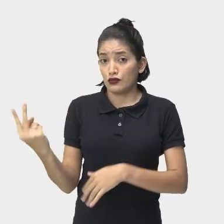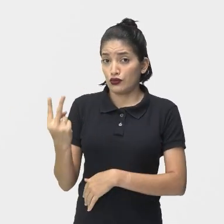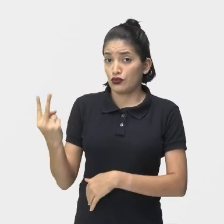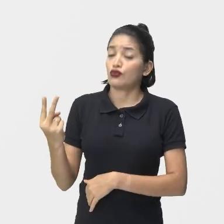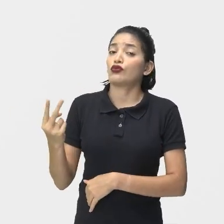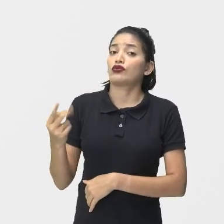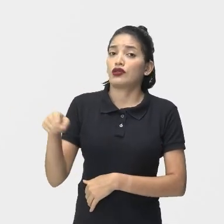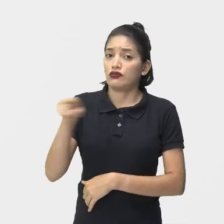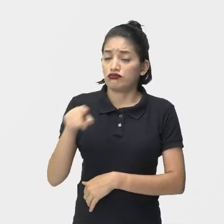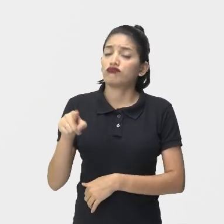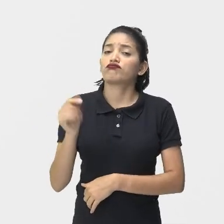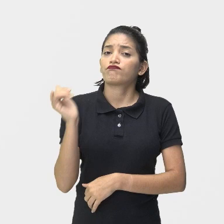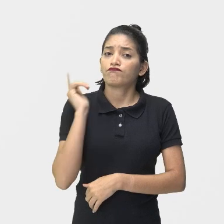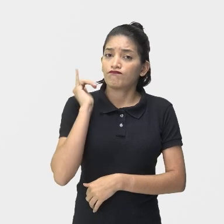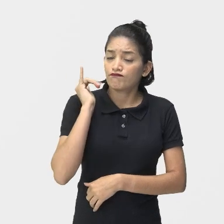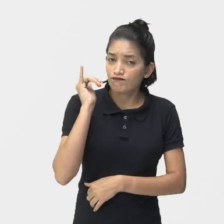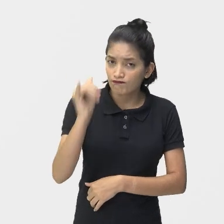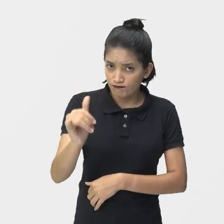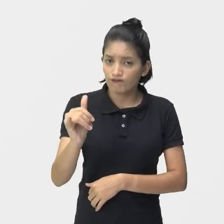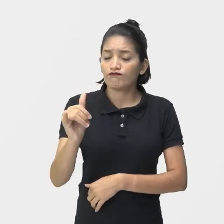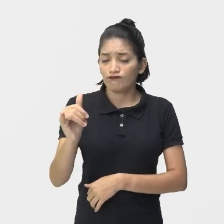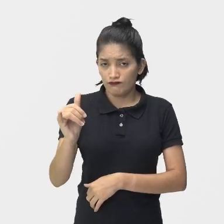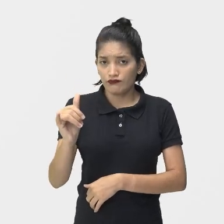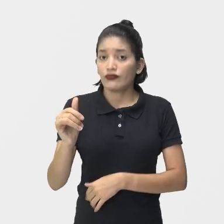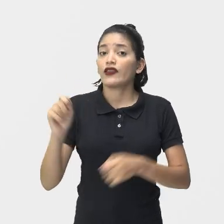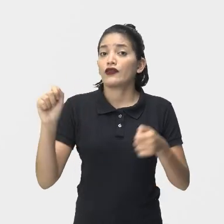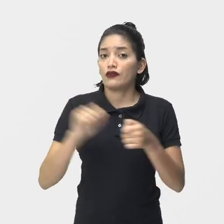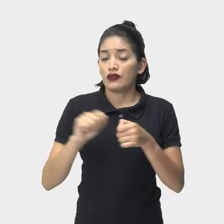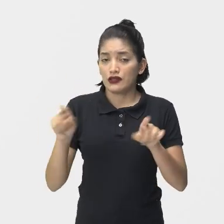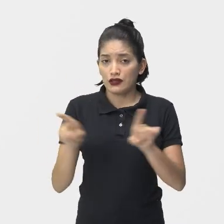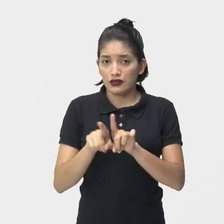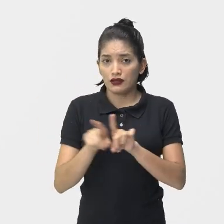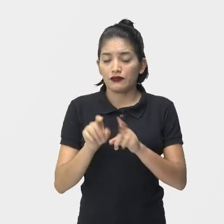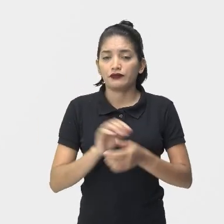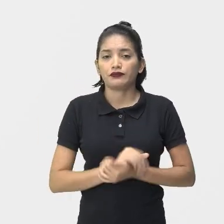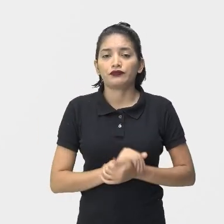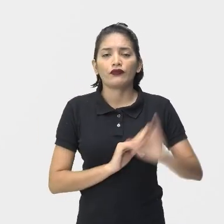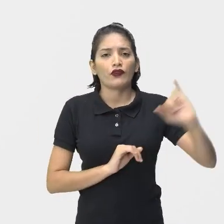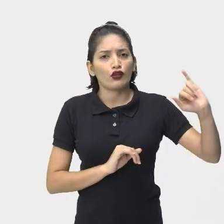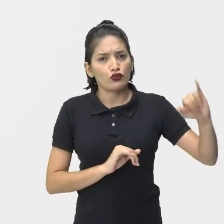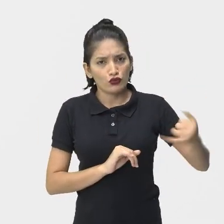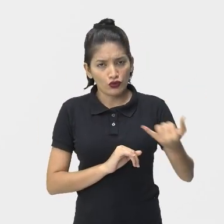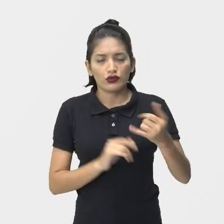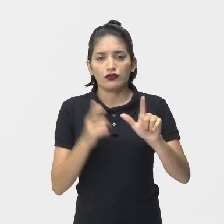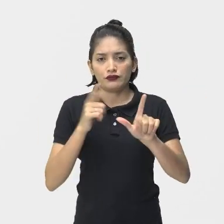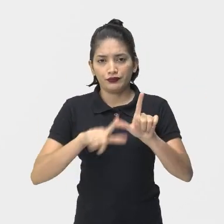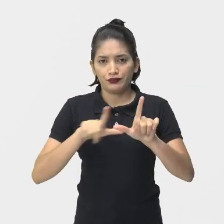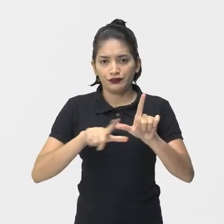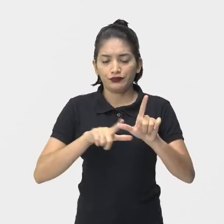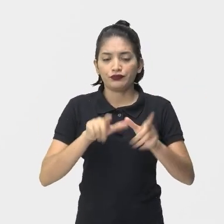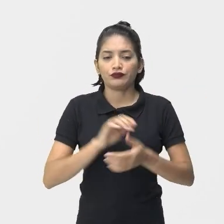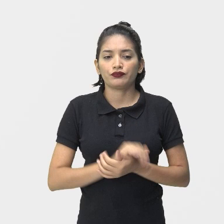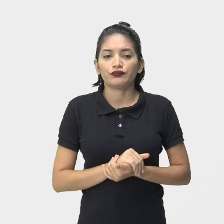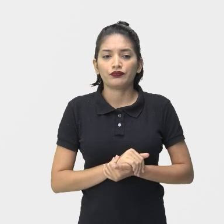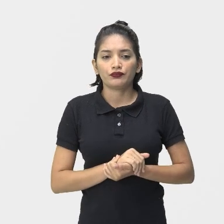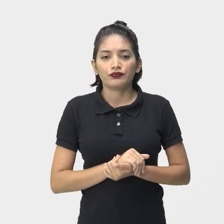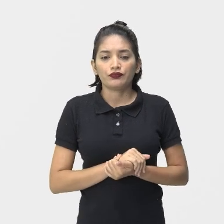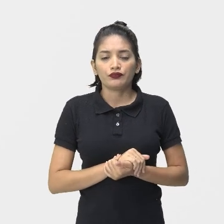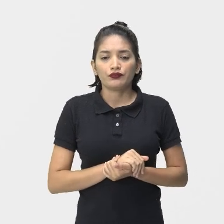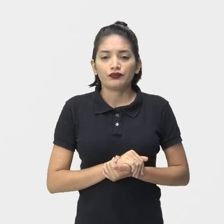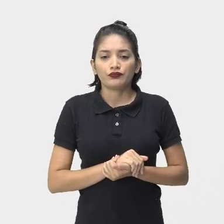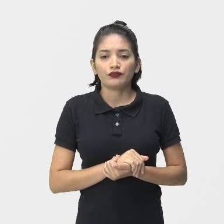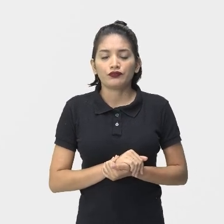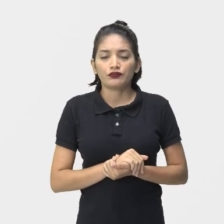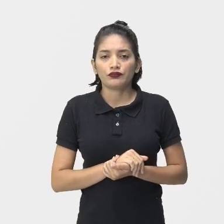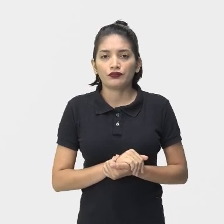e harão, né? Dirão e farão. Letra J, querrás